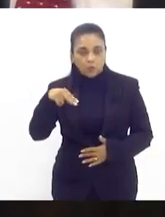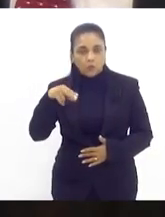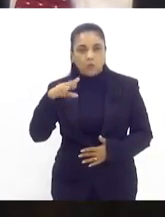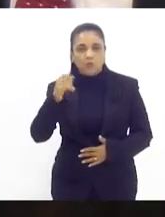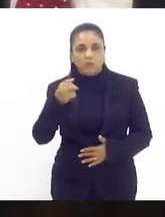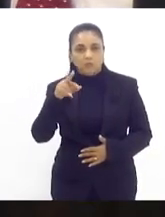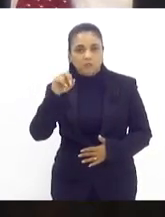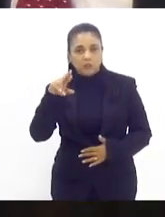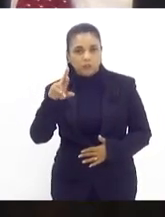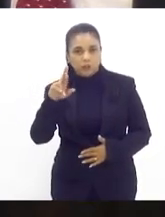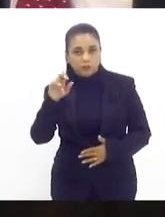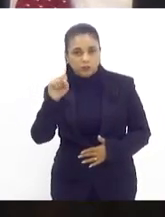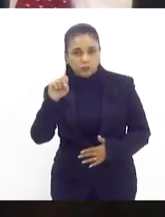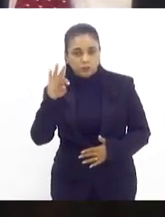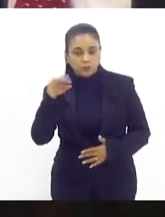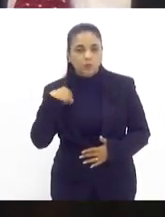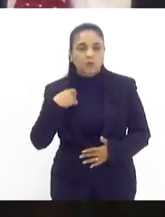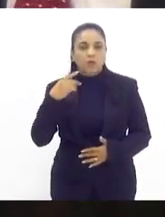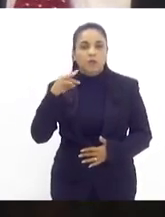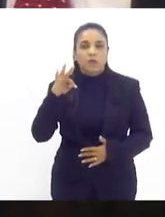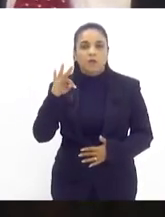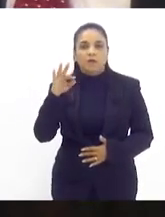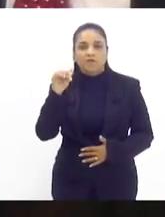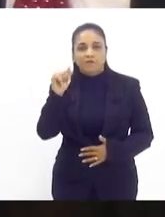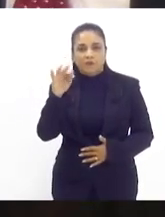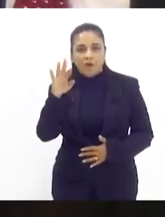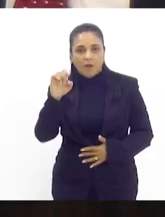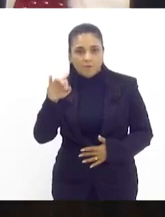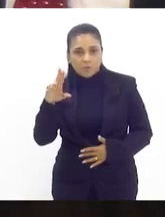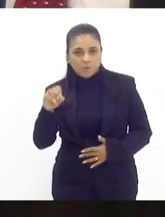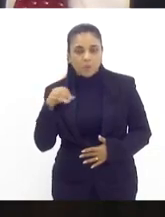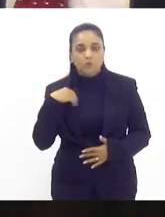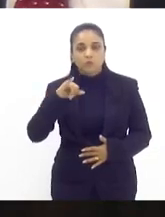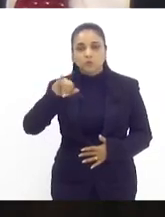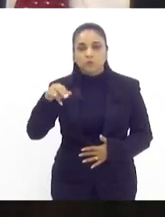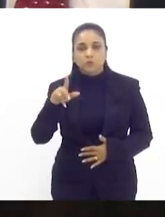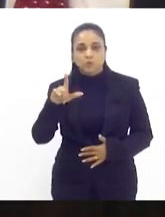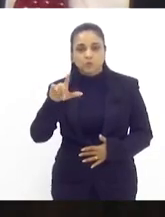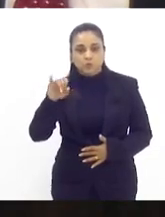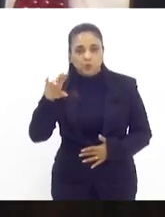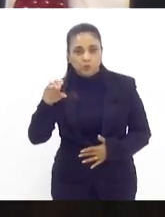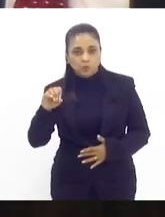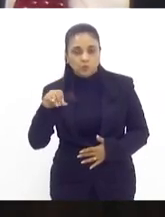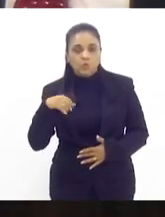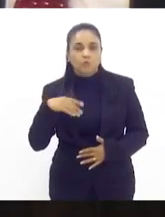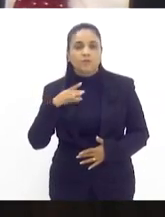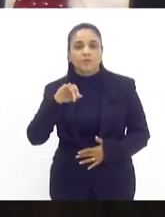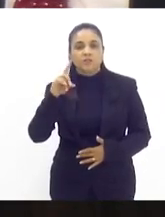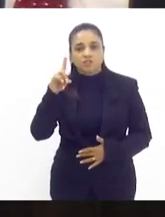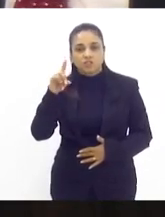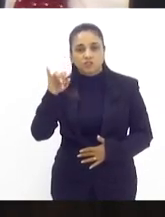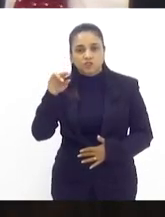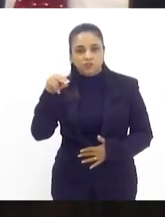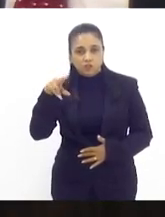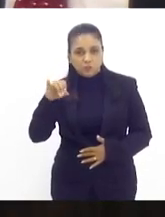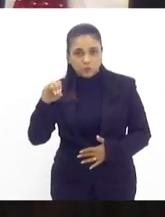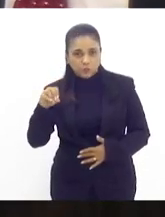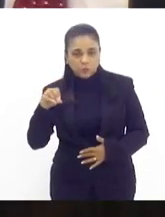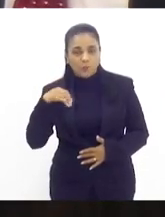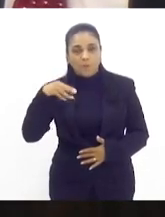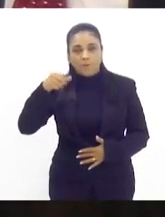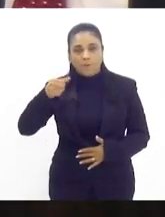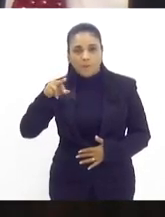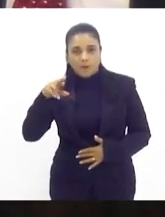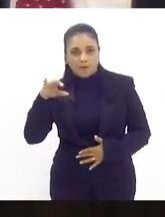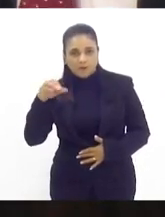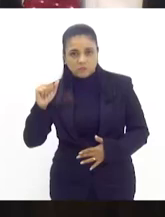Silva. Deputado Júlio Rocha. Deputado Marcelo Dino. Deputado Márcio